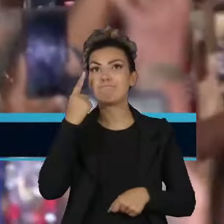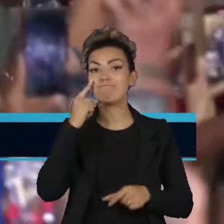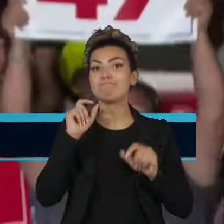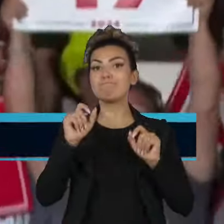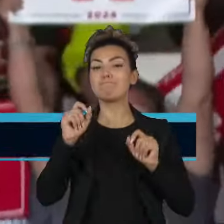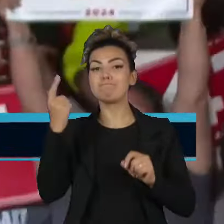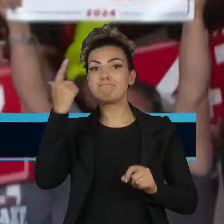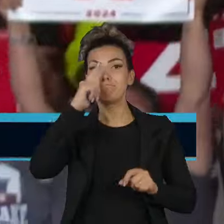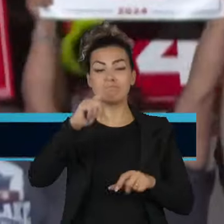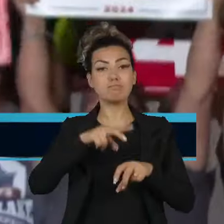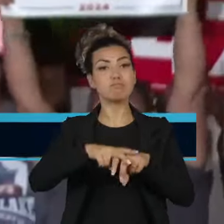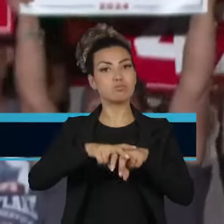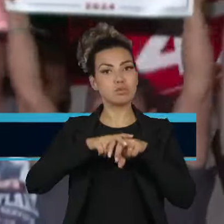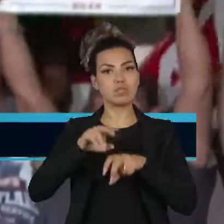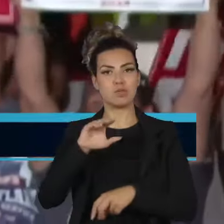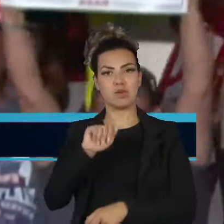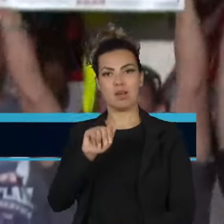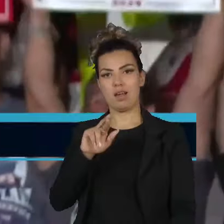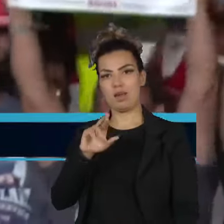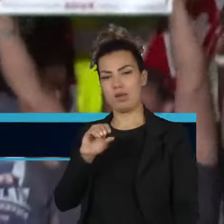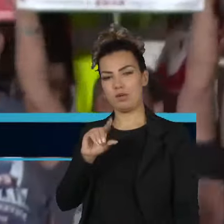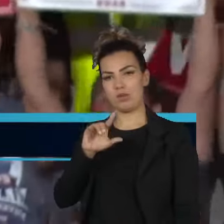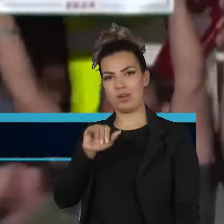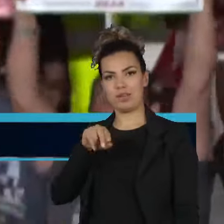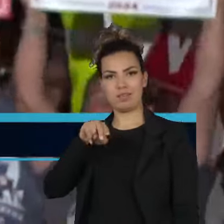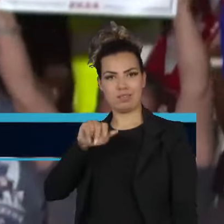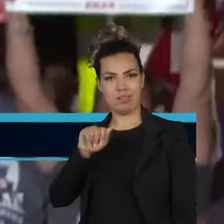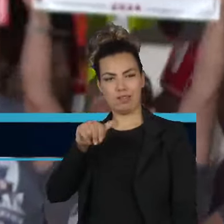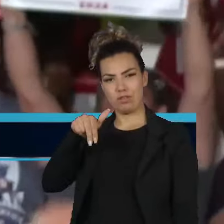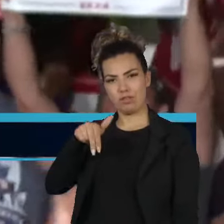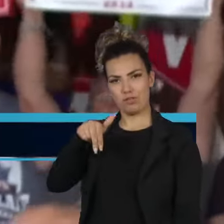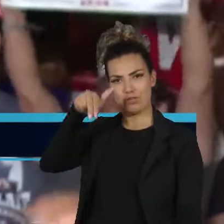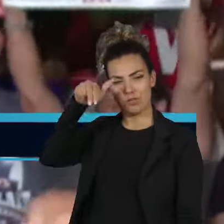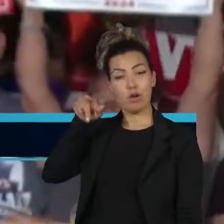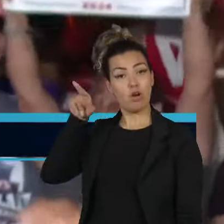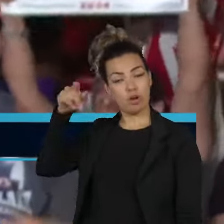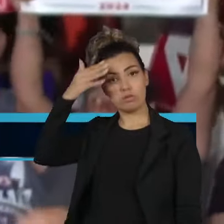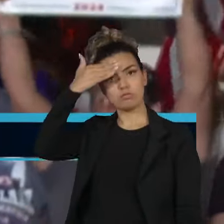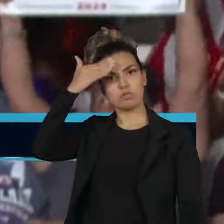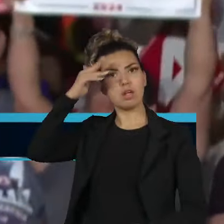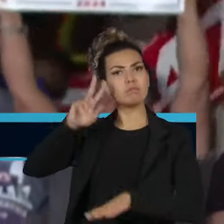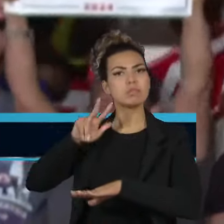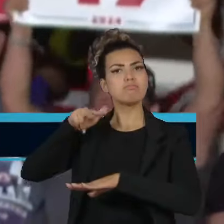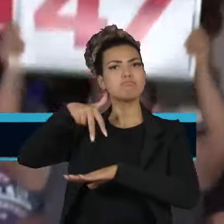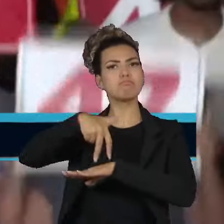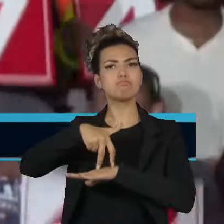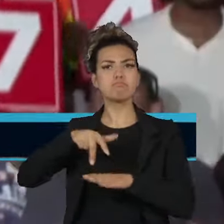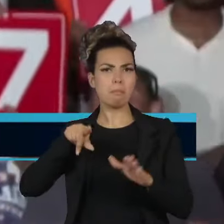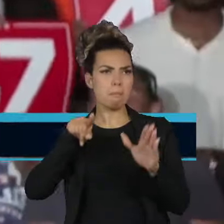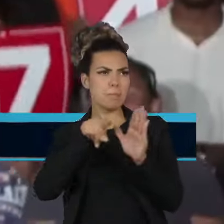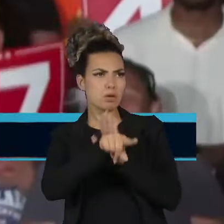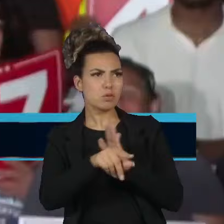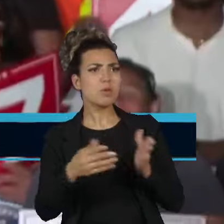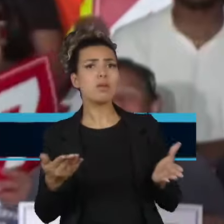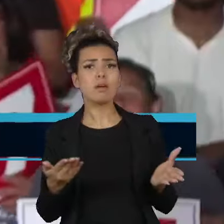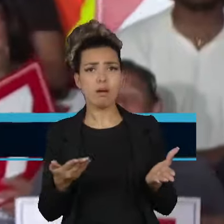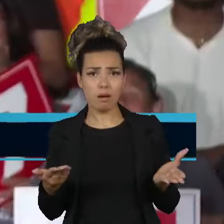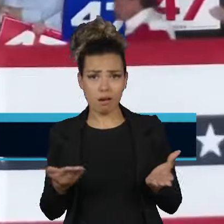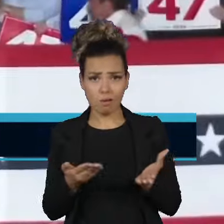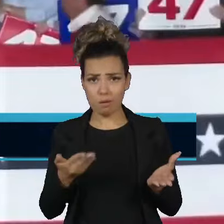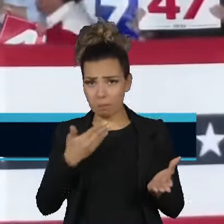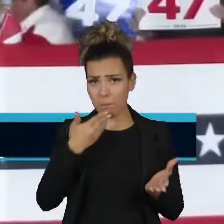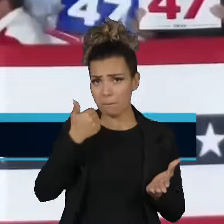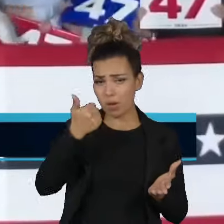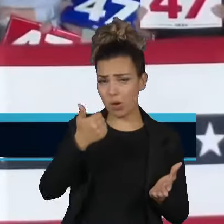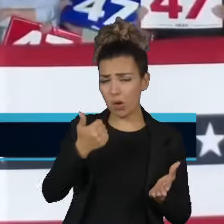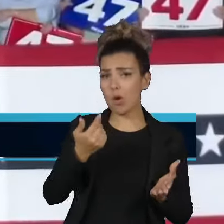estados a Carolina do Norte ele perguntou a seus apoiadores se eles estão melhor agora do que há 4 anos chamou a